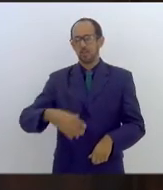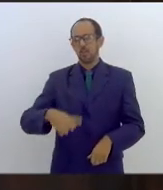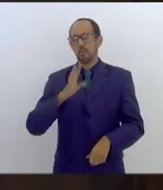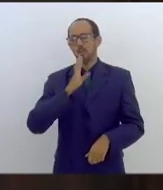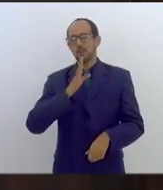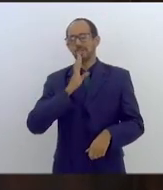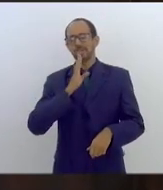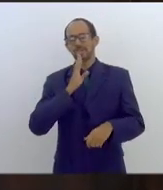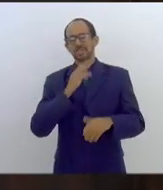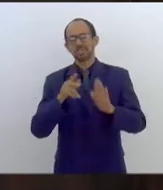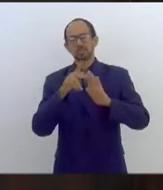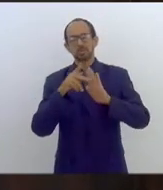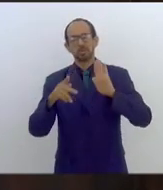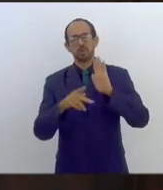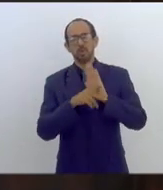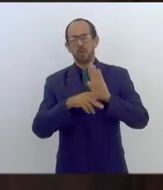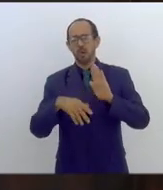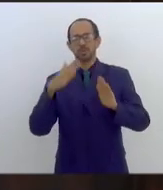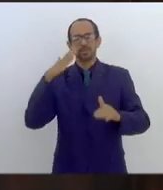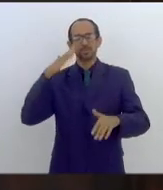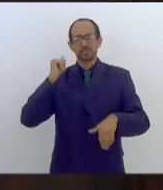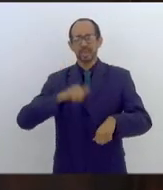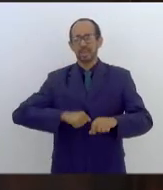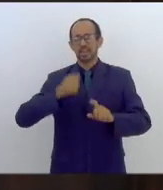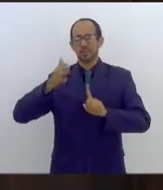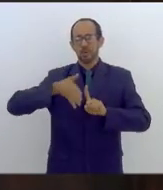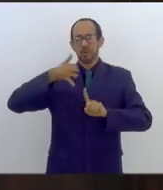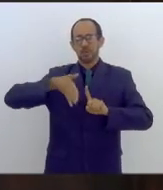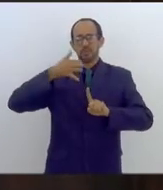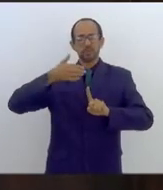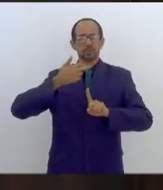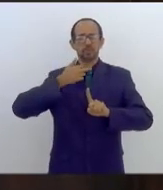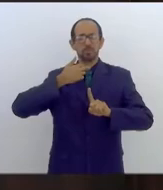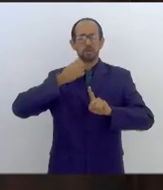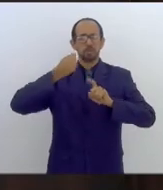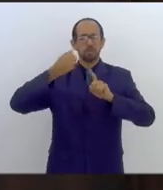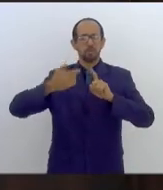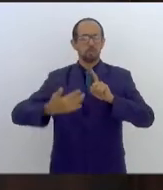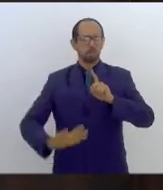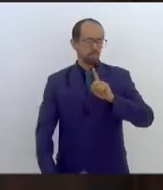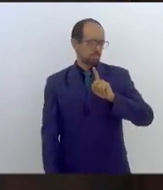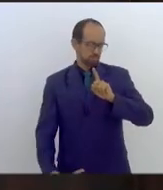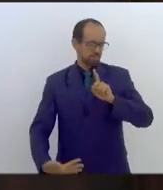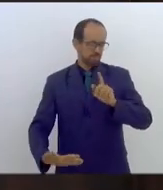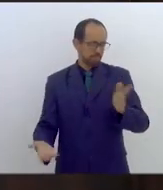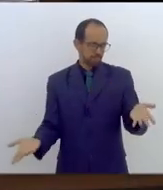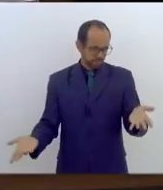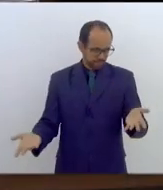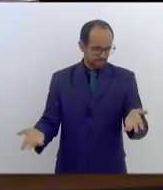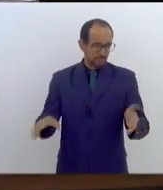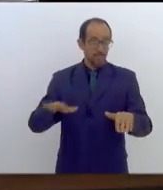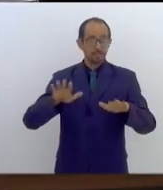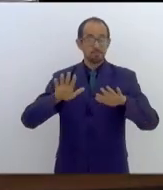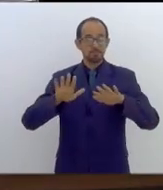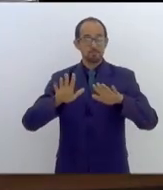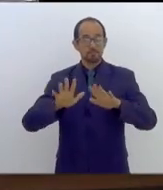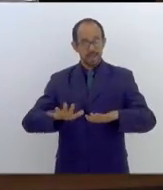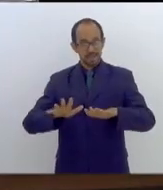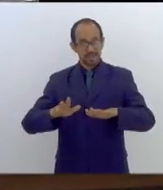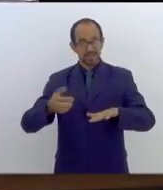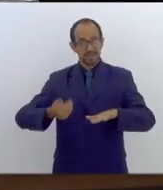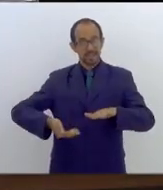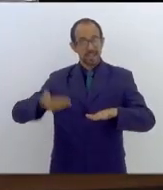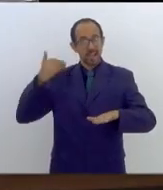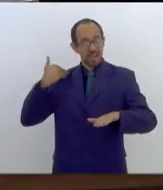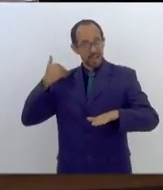protocolo sei que o orador não deve se estender tanto Então vamos lá embora na última eu